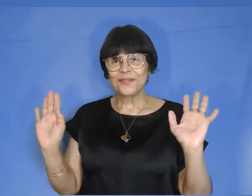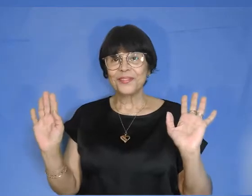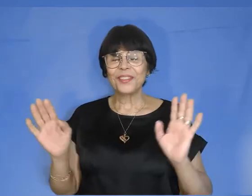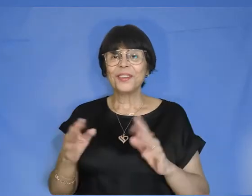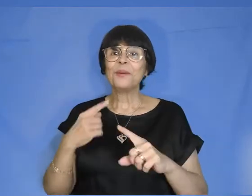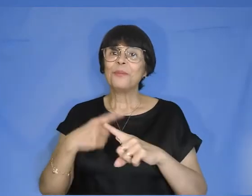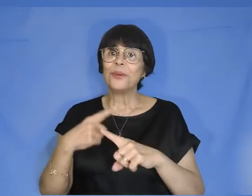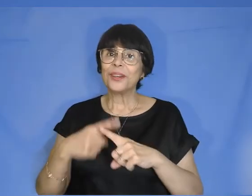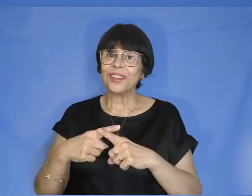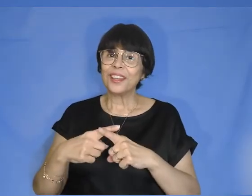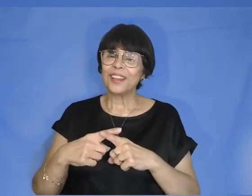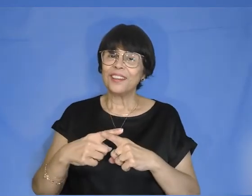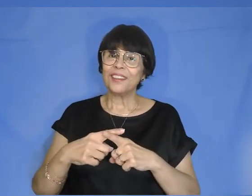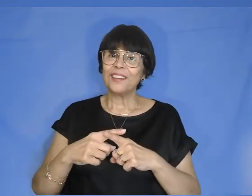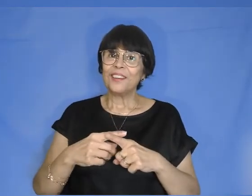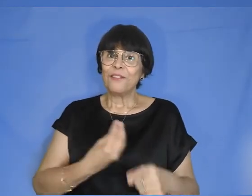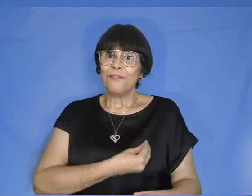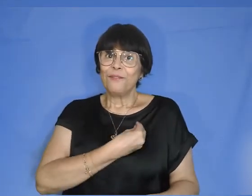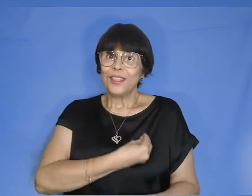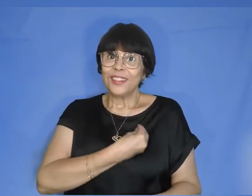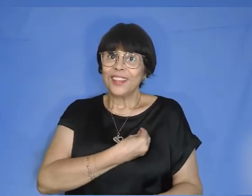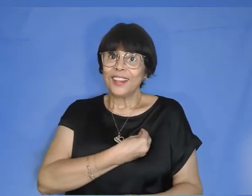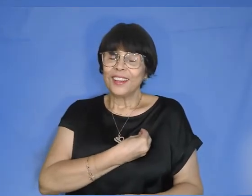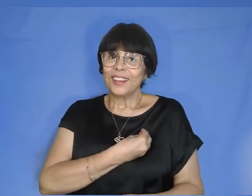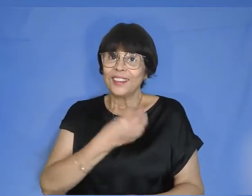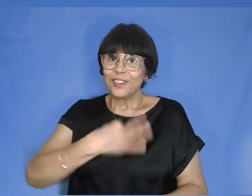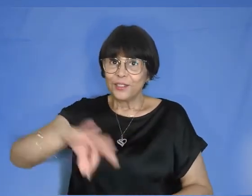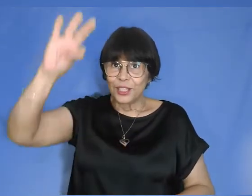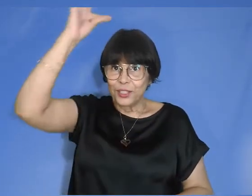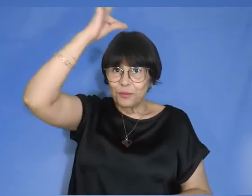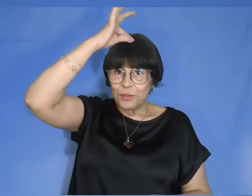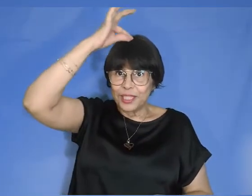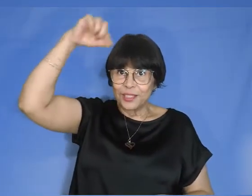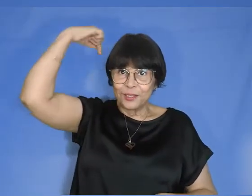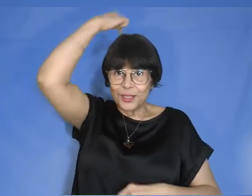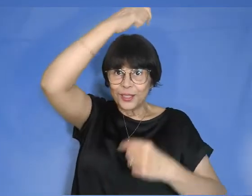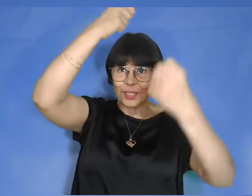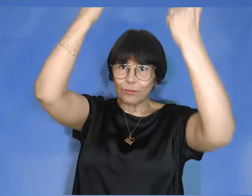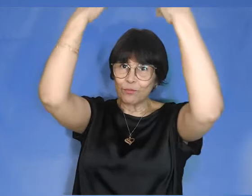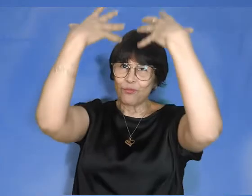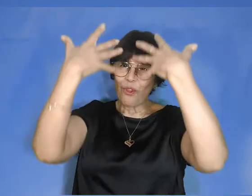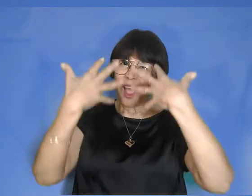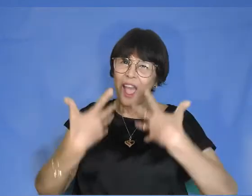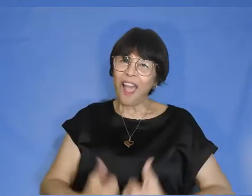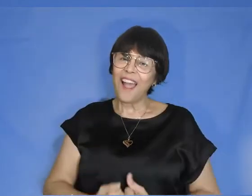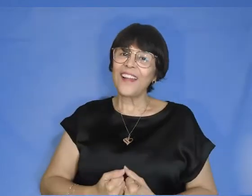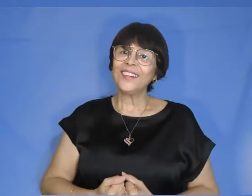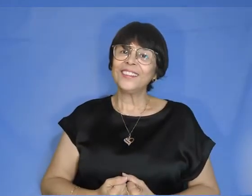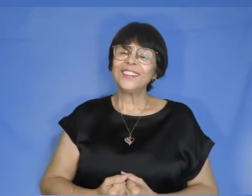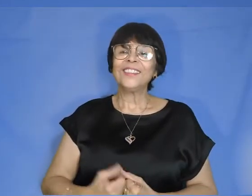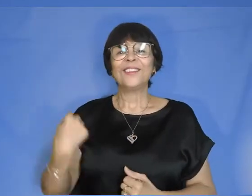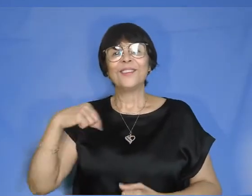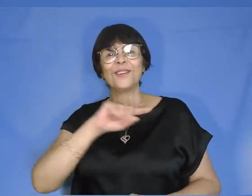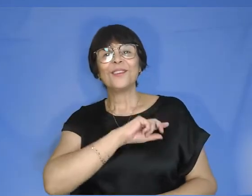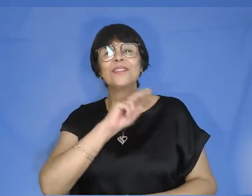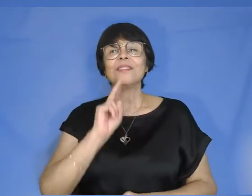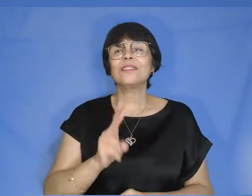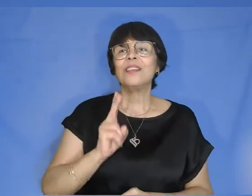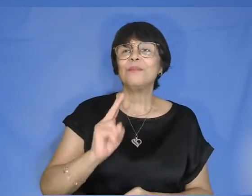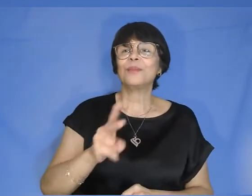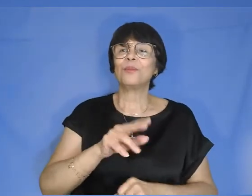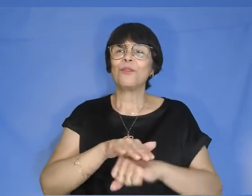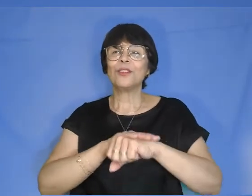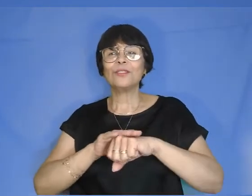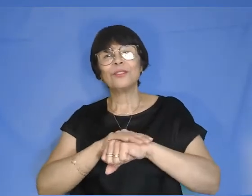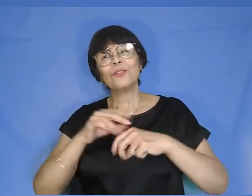cheia do Espírito Santo, falando, está constantemente falando um com o outro de coisas que podem